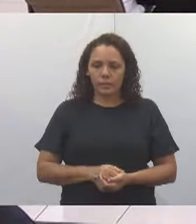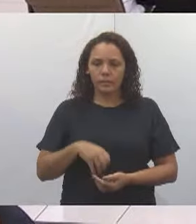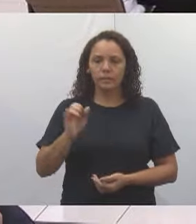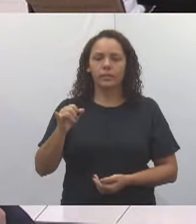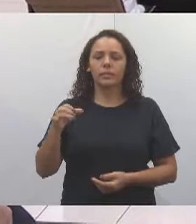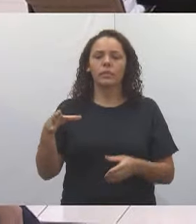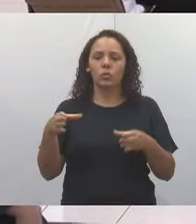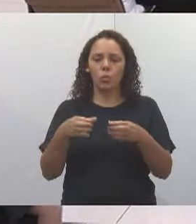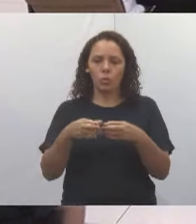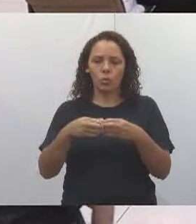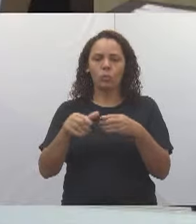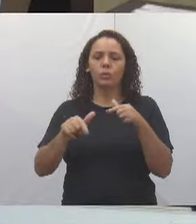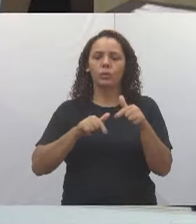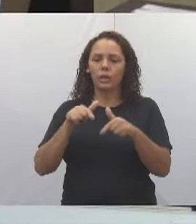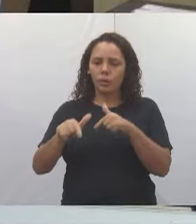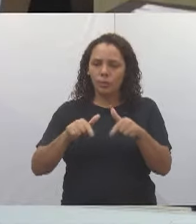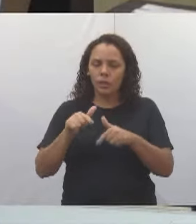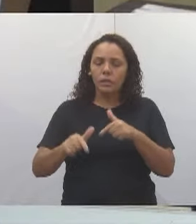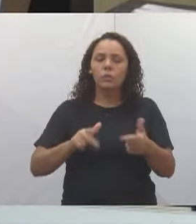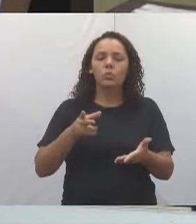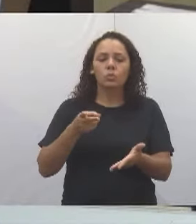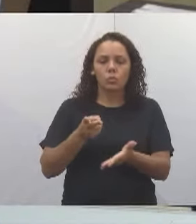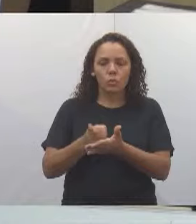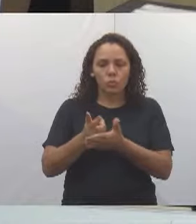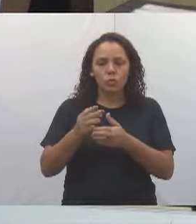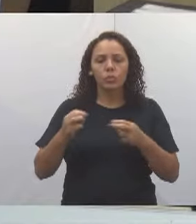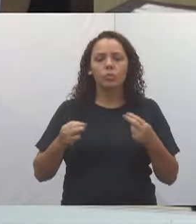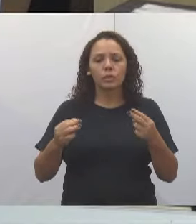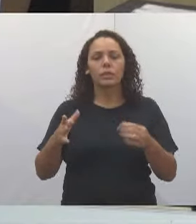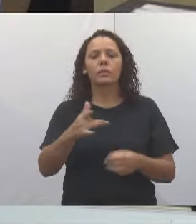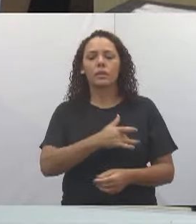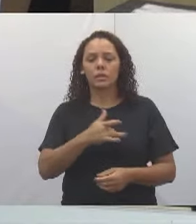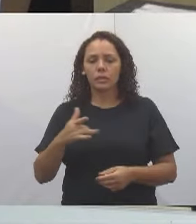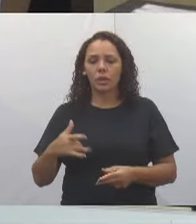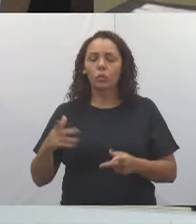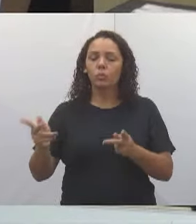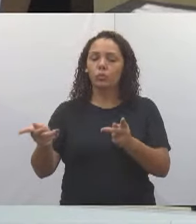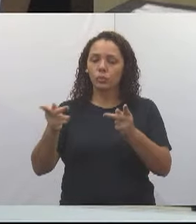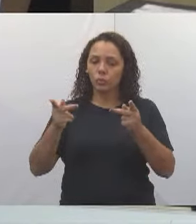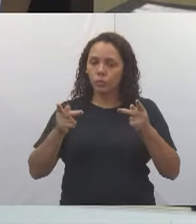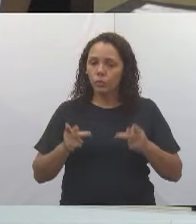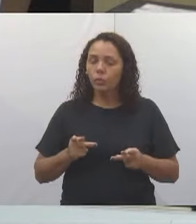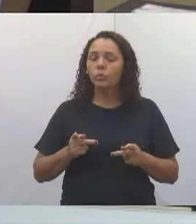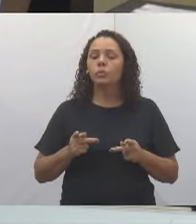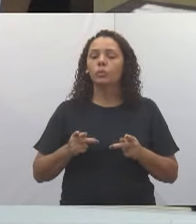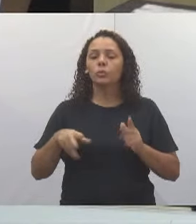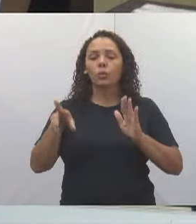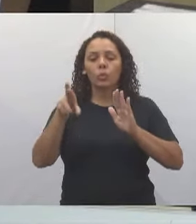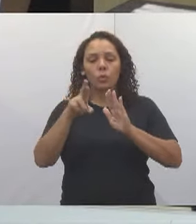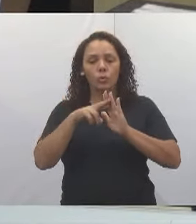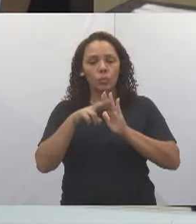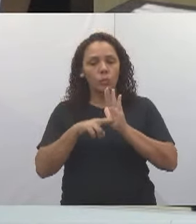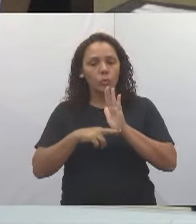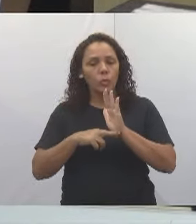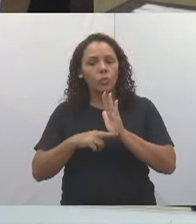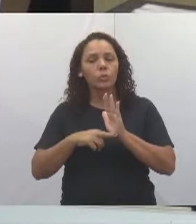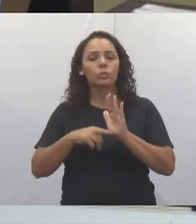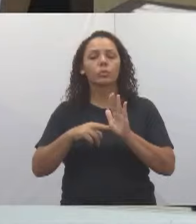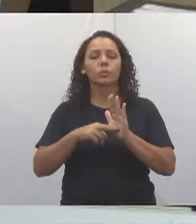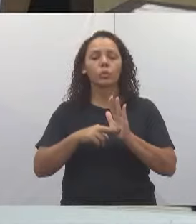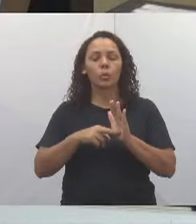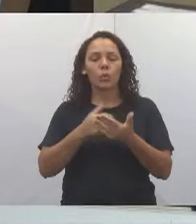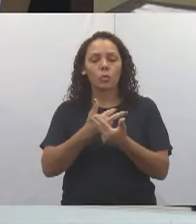vapor. O Ministério da Saúde veio aqui, pontuou, fez um relatório, pontuou as coisas que a gente